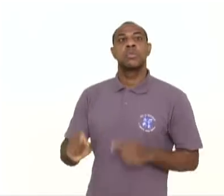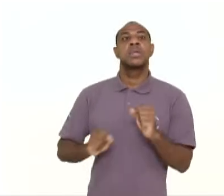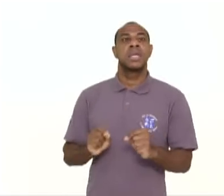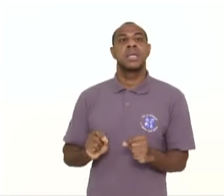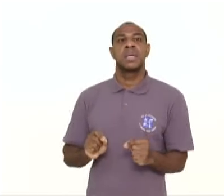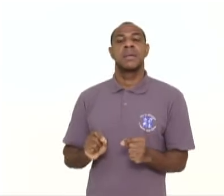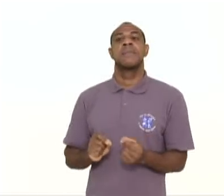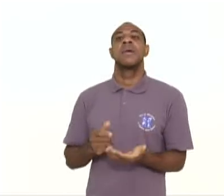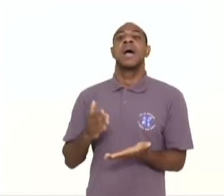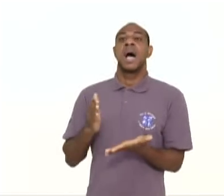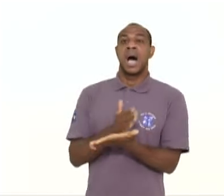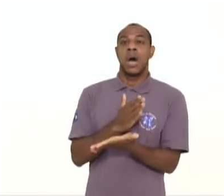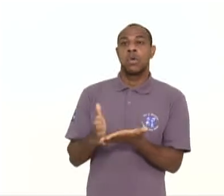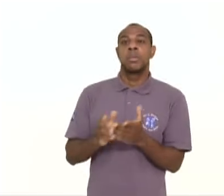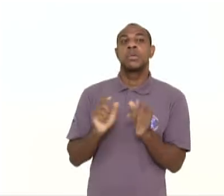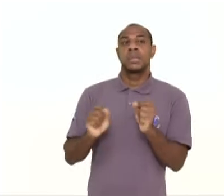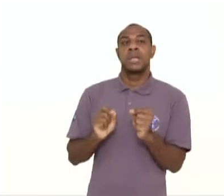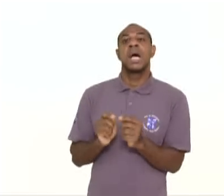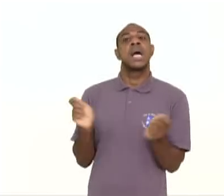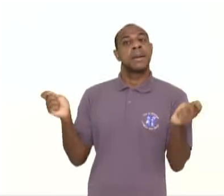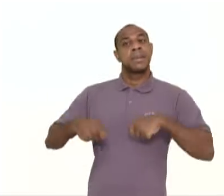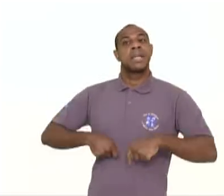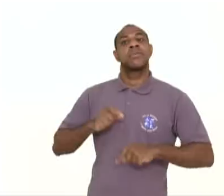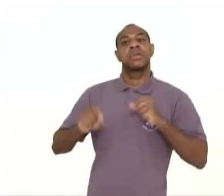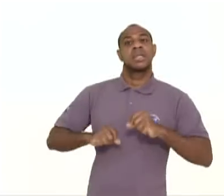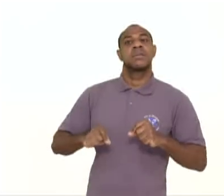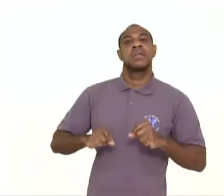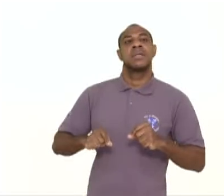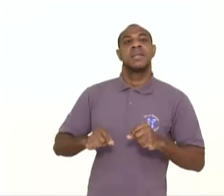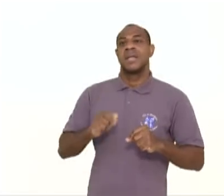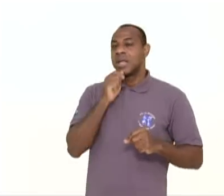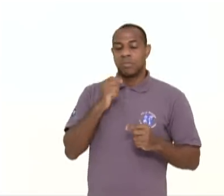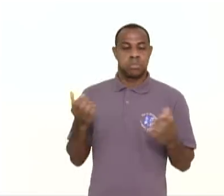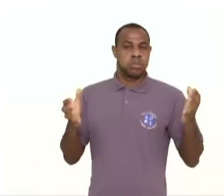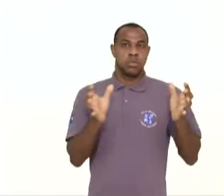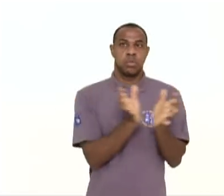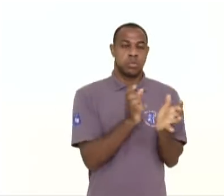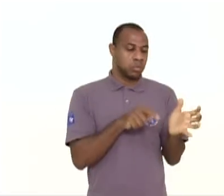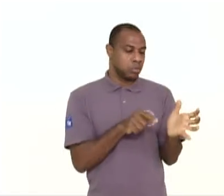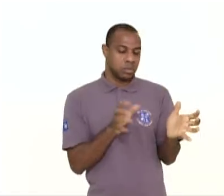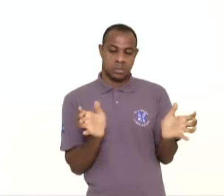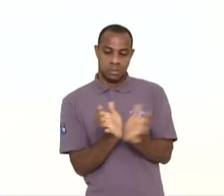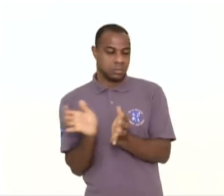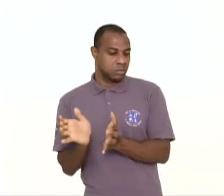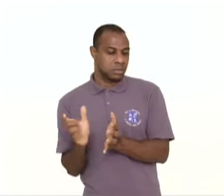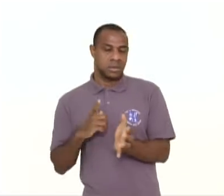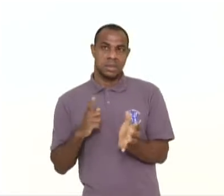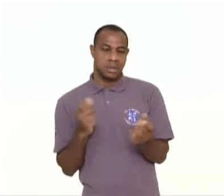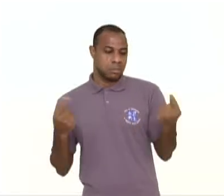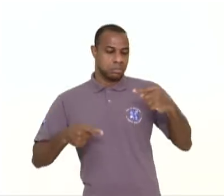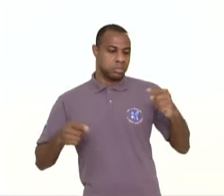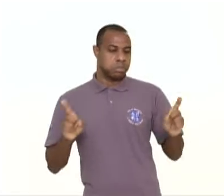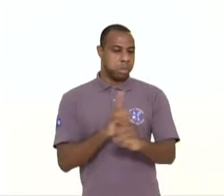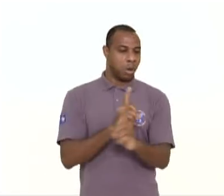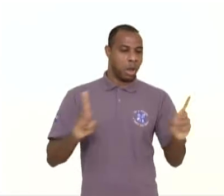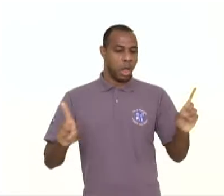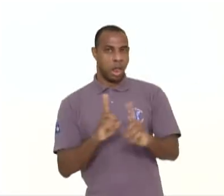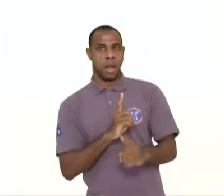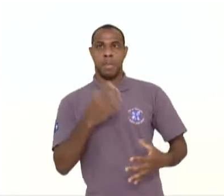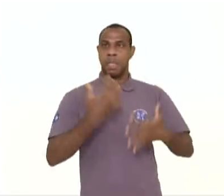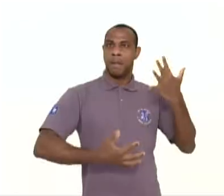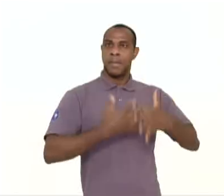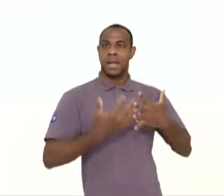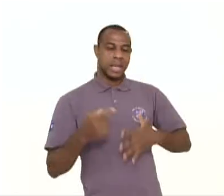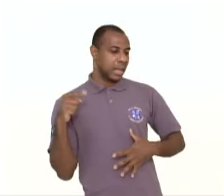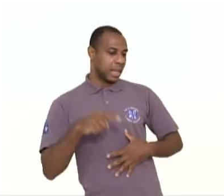ações algumas com a capacidade de atrapalhar o adversário, sendo todo o processo regulado,